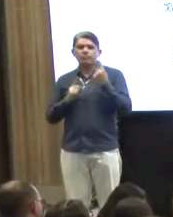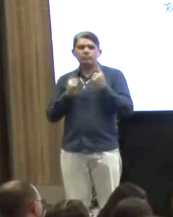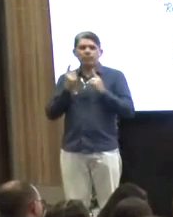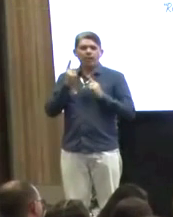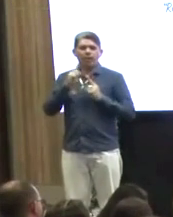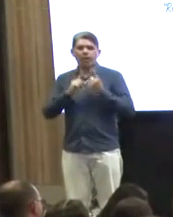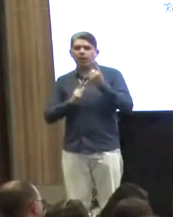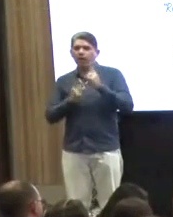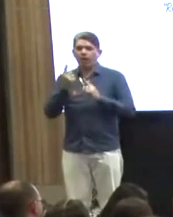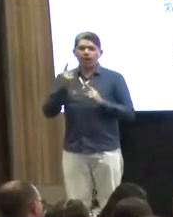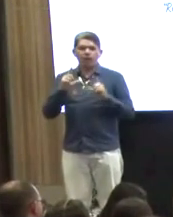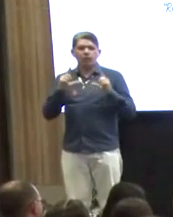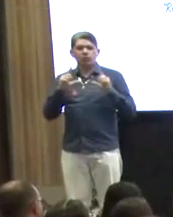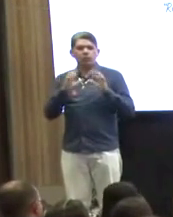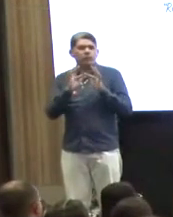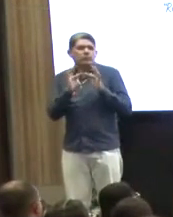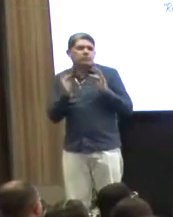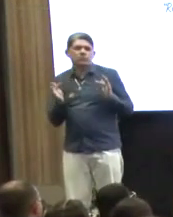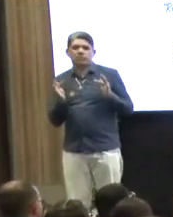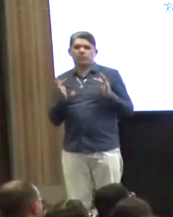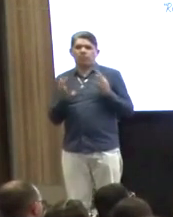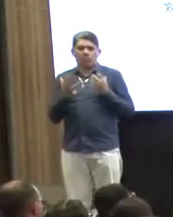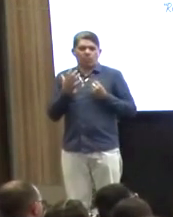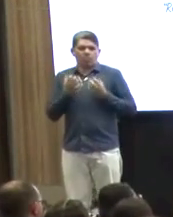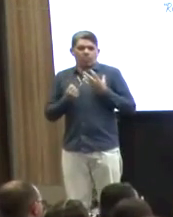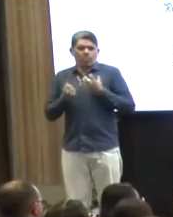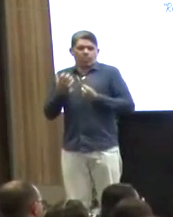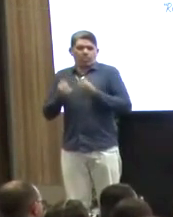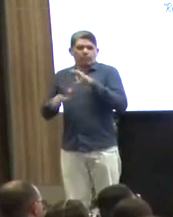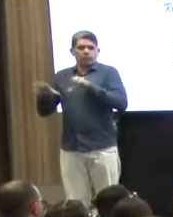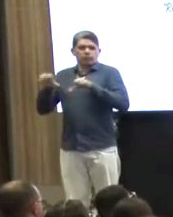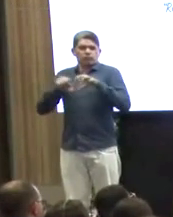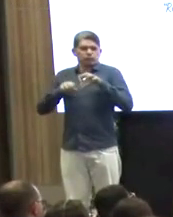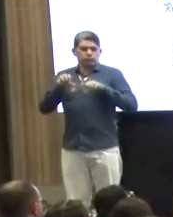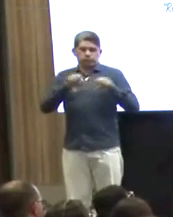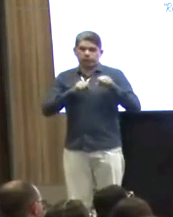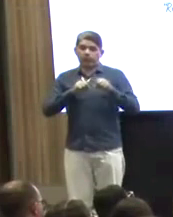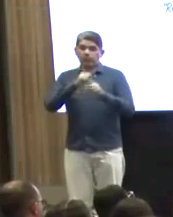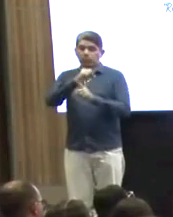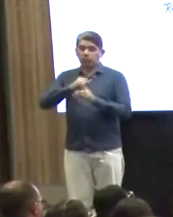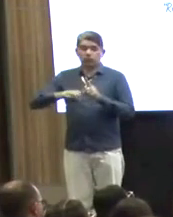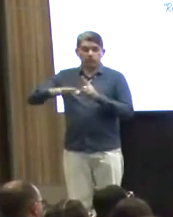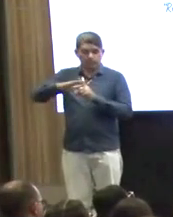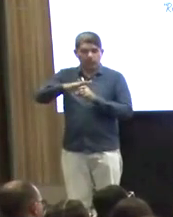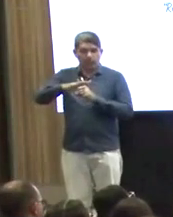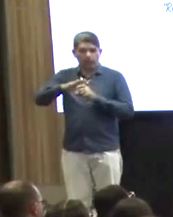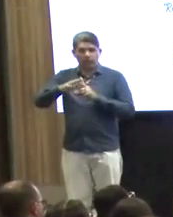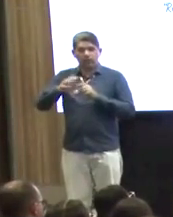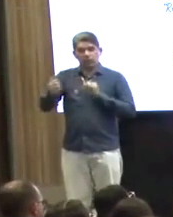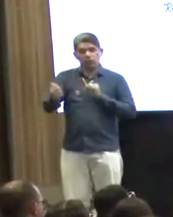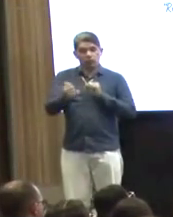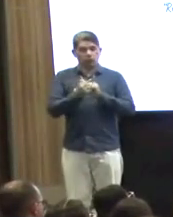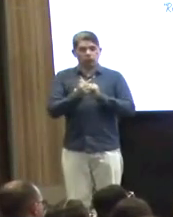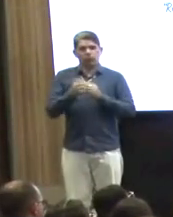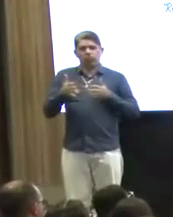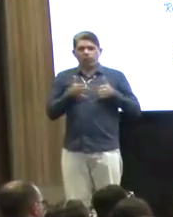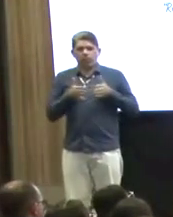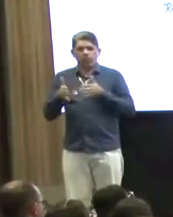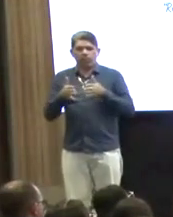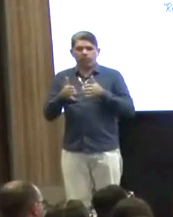coisas mínimas até. A sociedade está ali se movendo junto com você. Né? Não estou dizendo que somos simplesmente